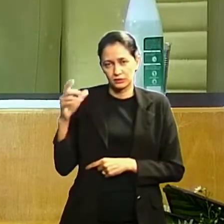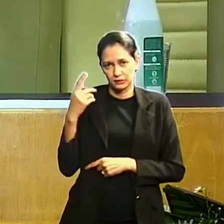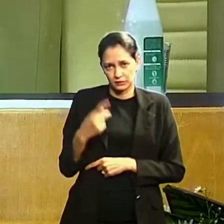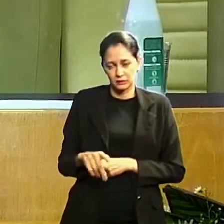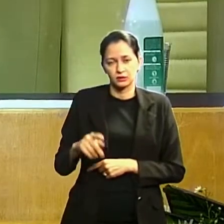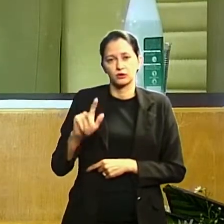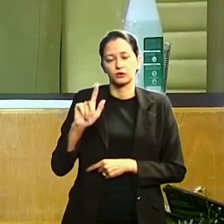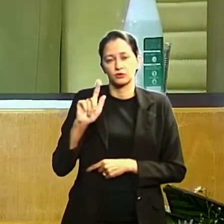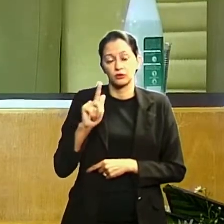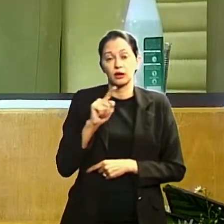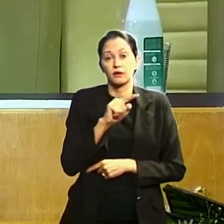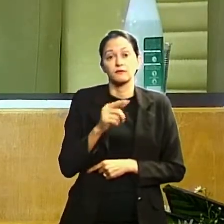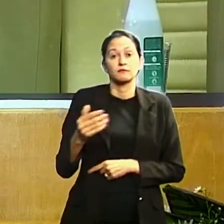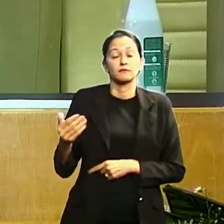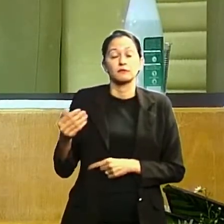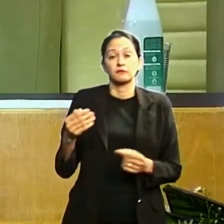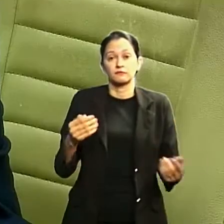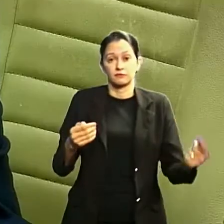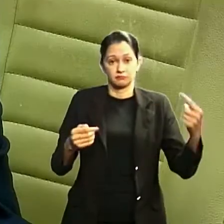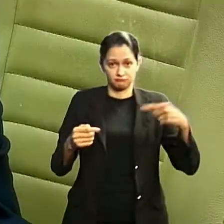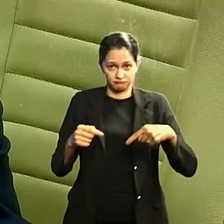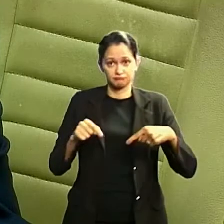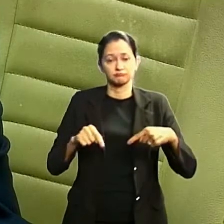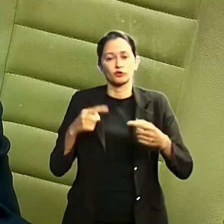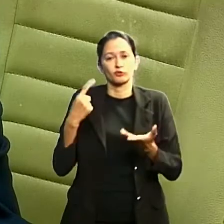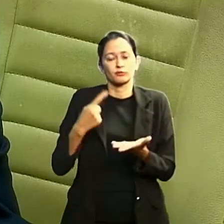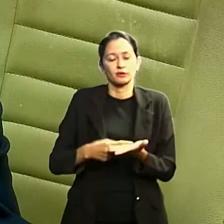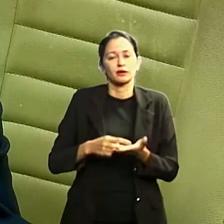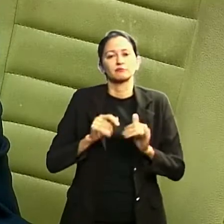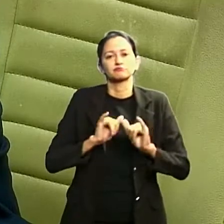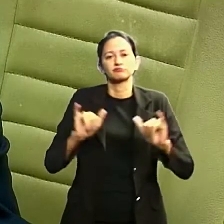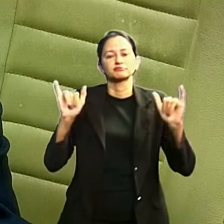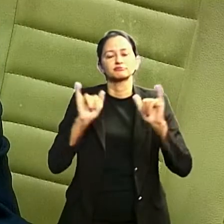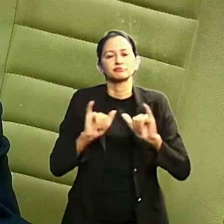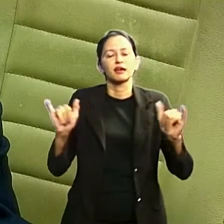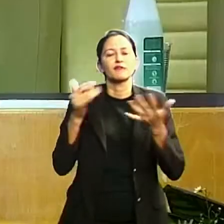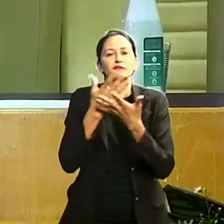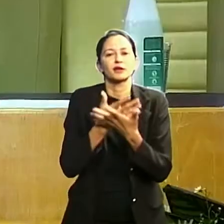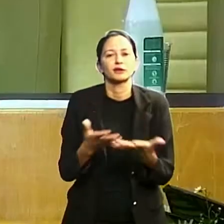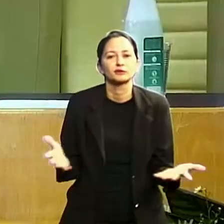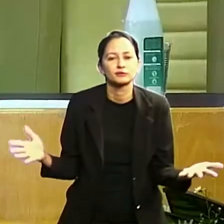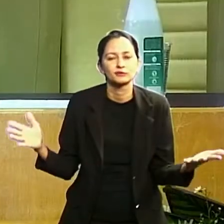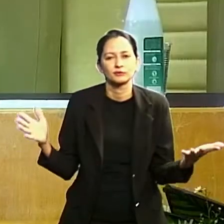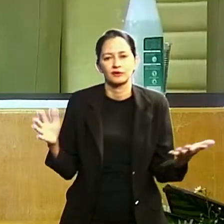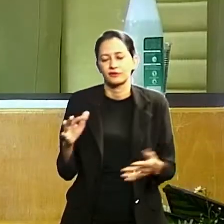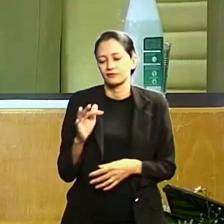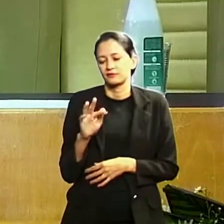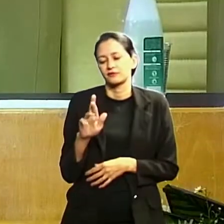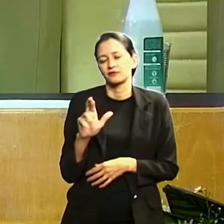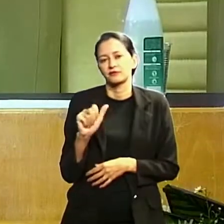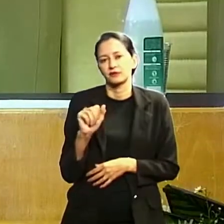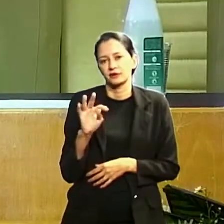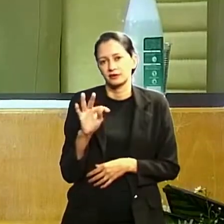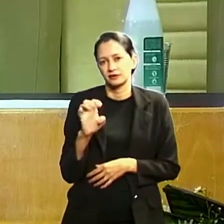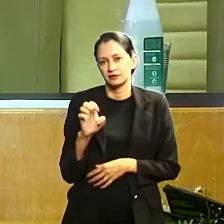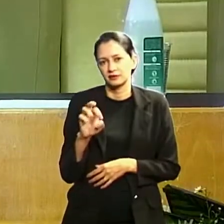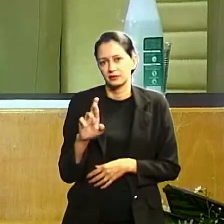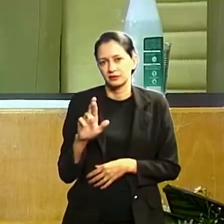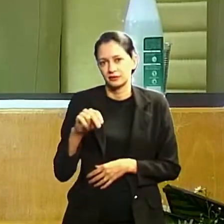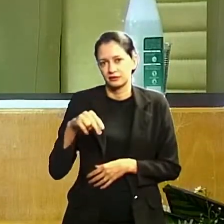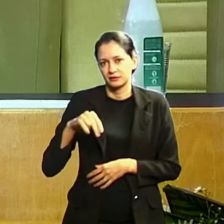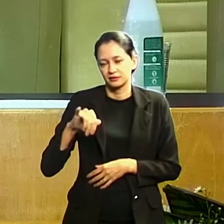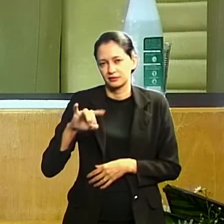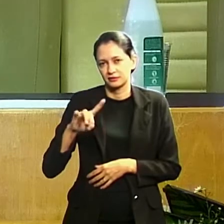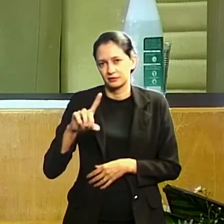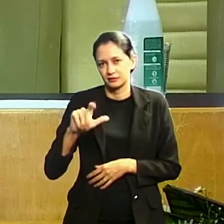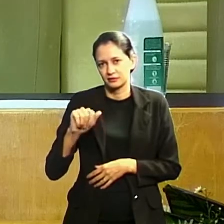a campanha da fraternidade deste ano. Vossa Excelência deverá ser comigo e mais um portador do